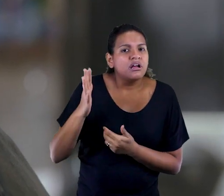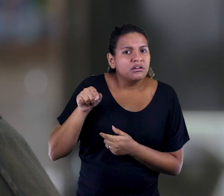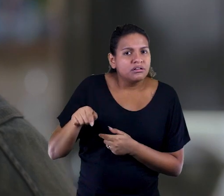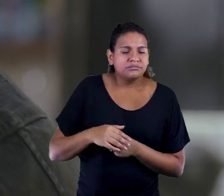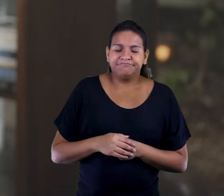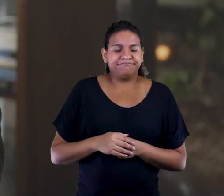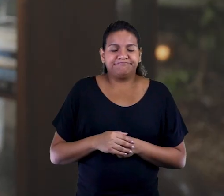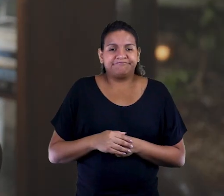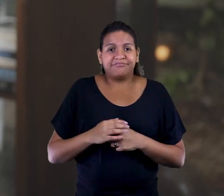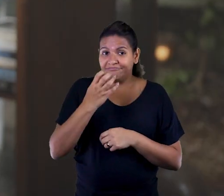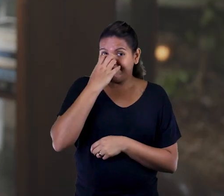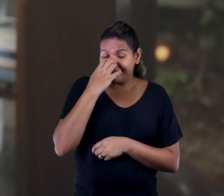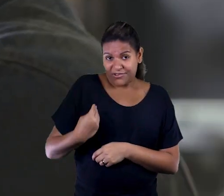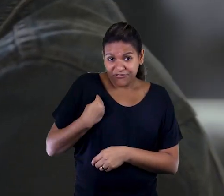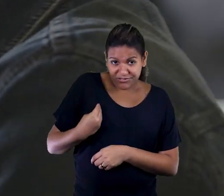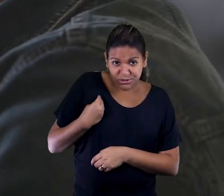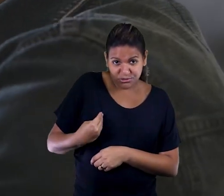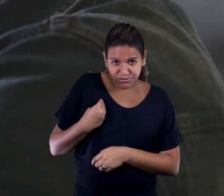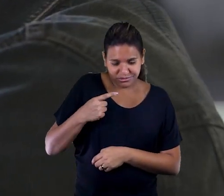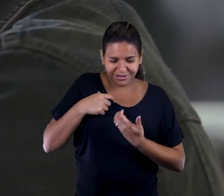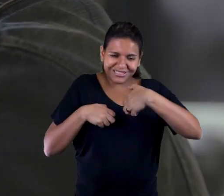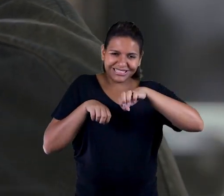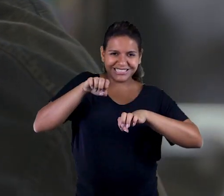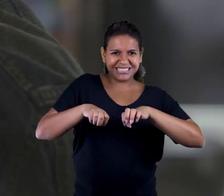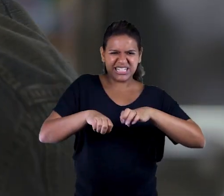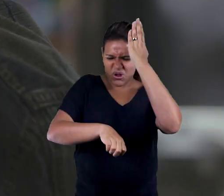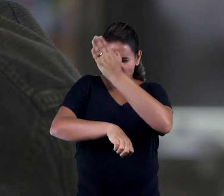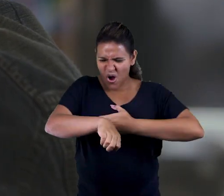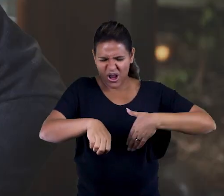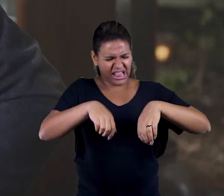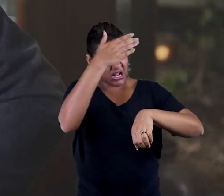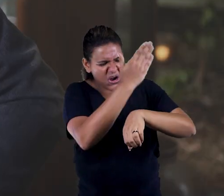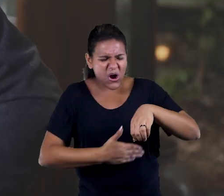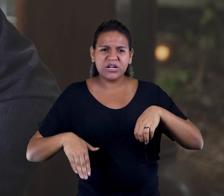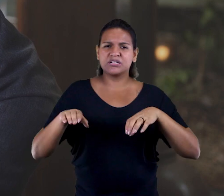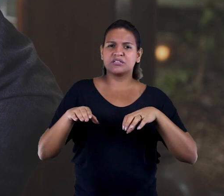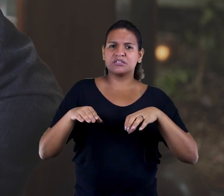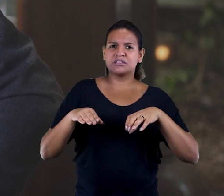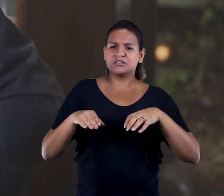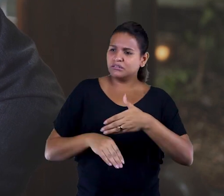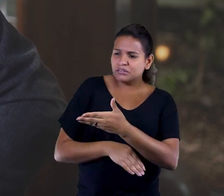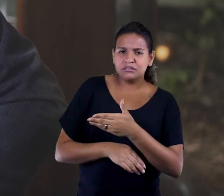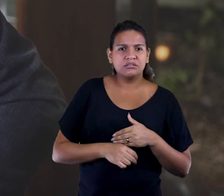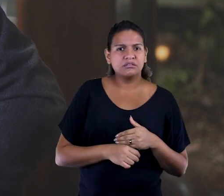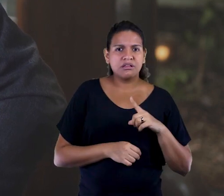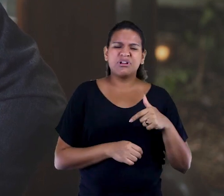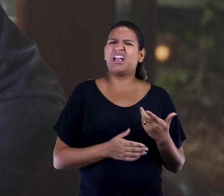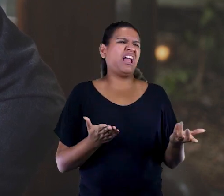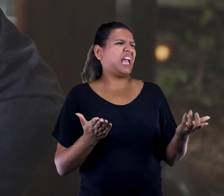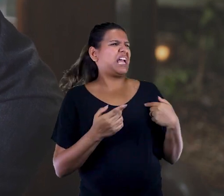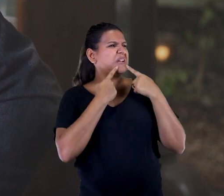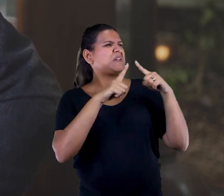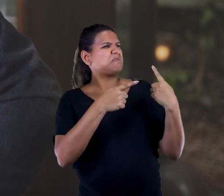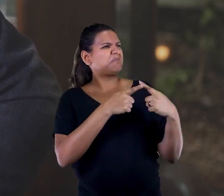de um animal vivo? E aí depois ainda foi processar a empresa dizendo que tinha sido demitido por justa causa. É claro